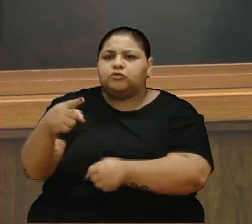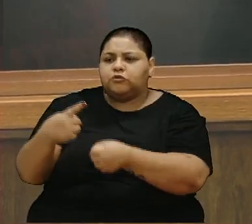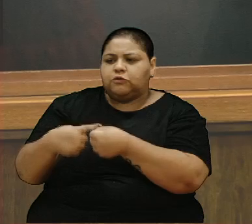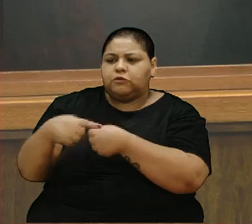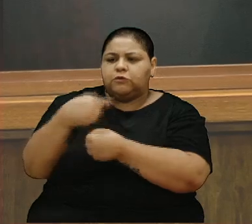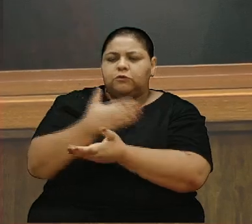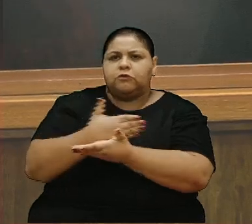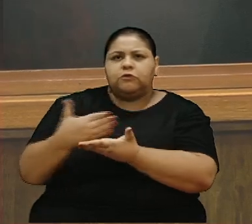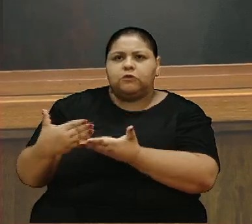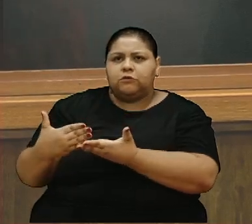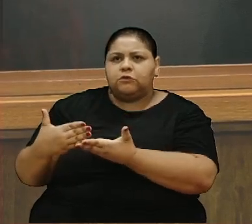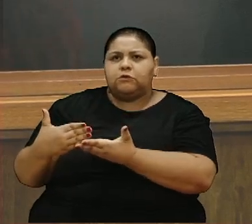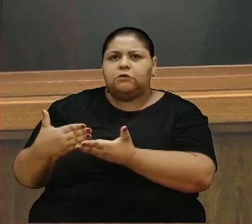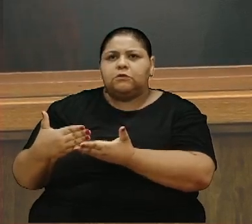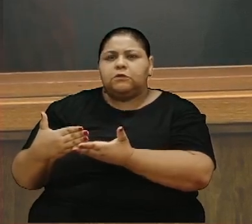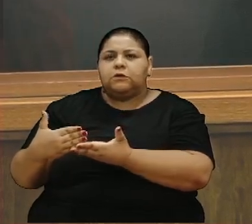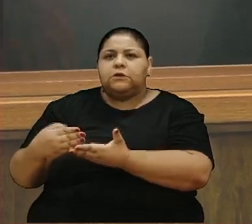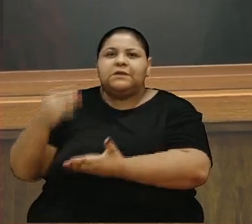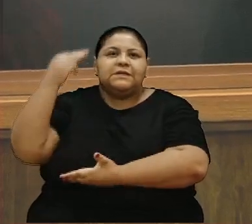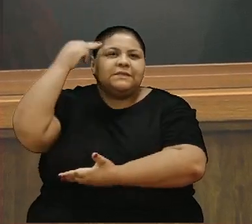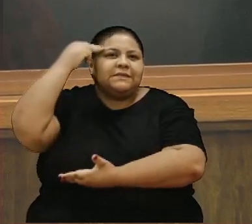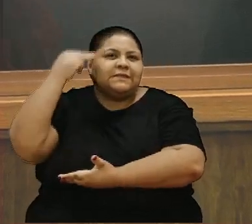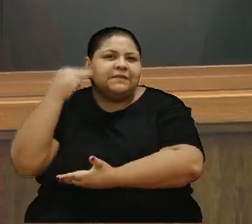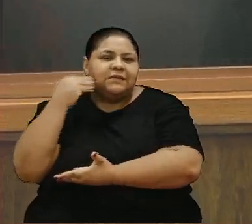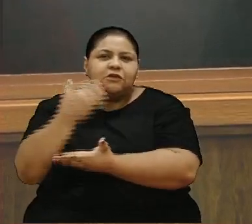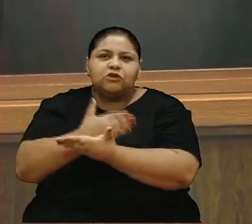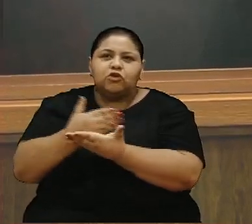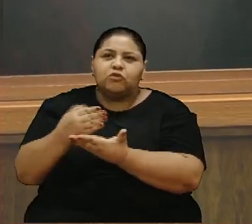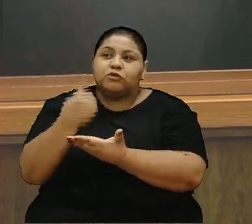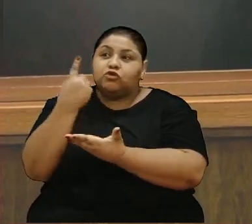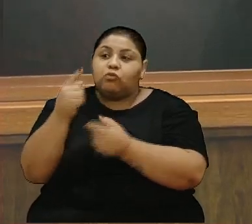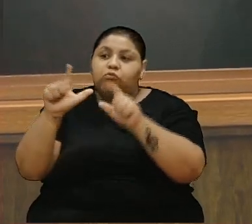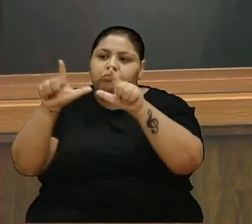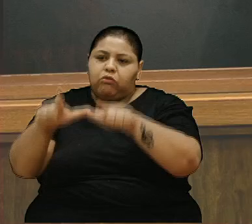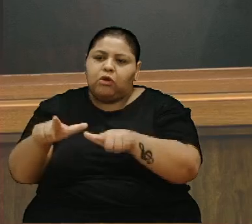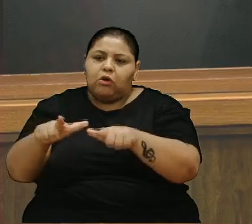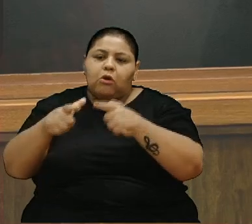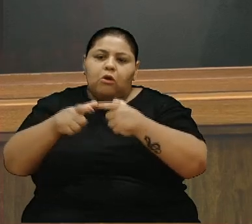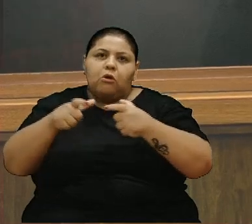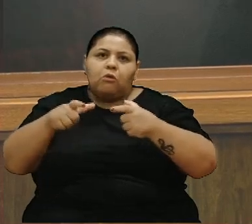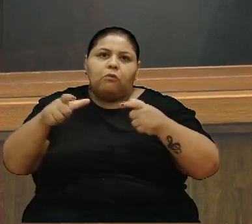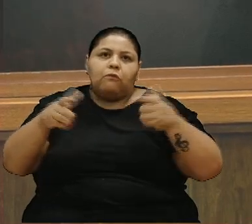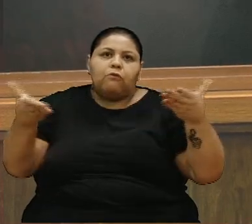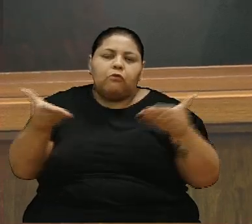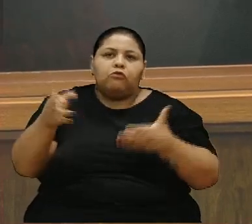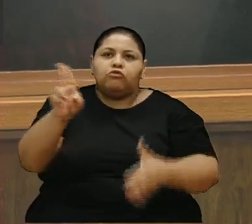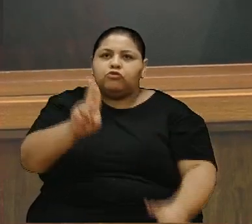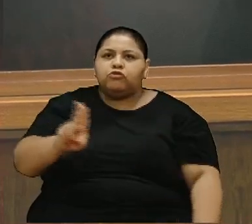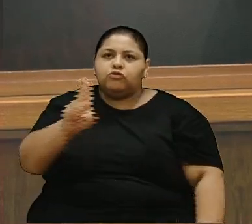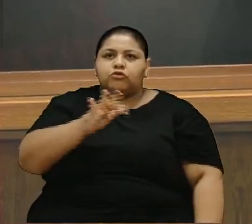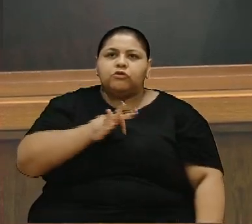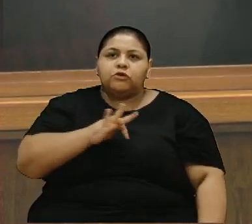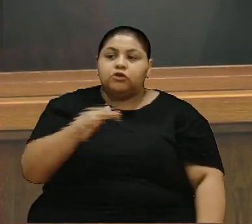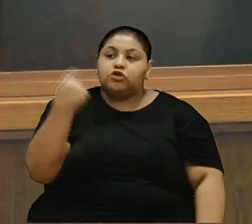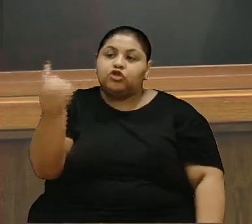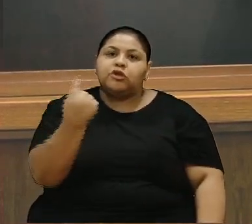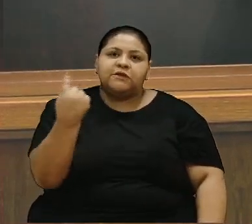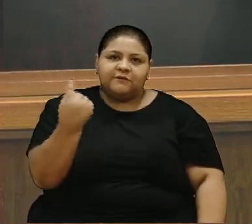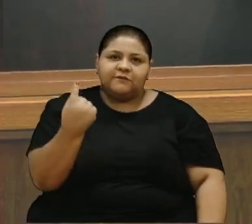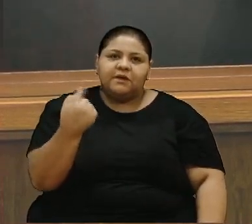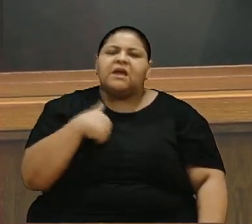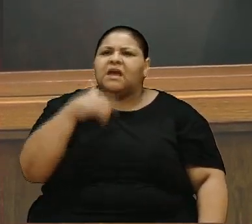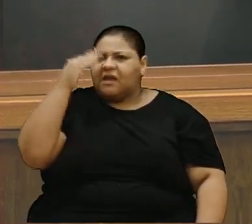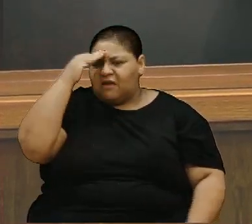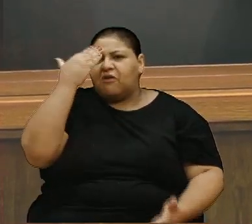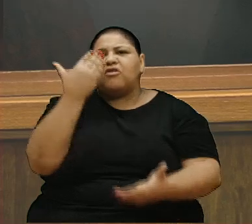cito aqui Santa Maria. Começou com um núcleo e foi se expandindo, hoje é uma universidade federal autônoma. E eu acredito